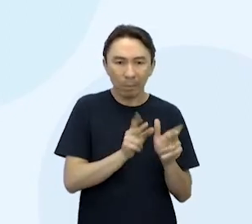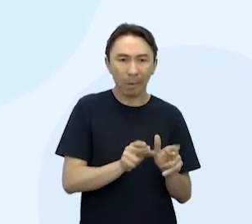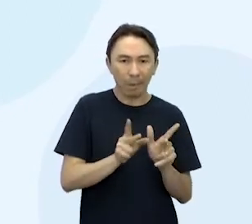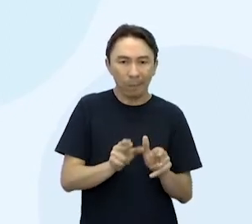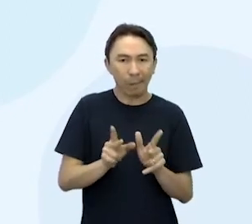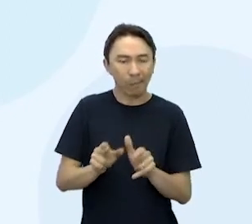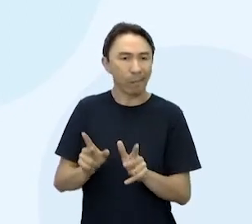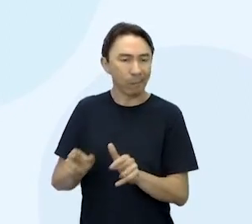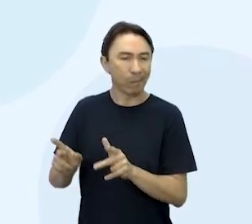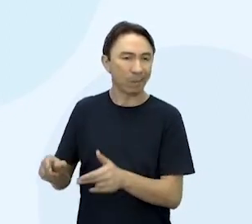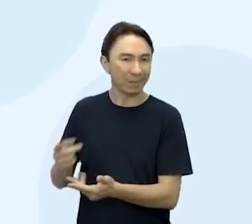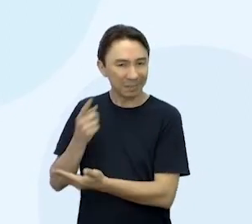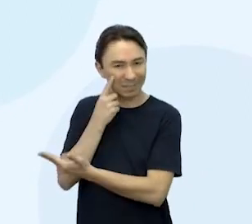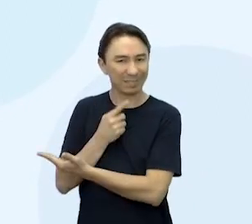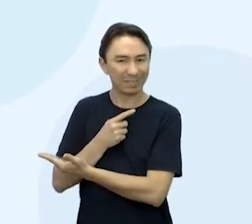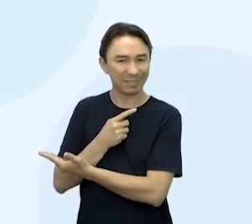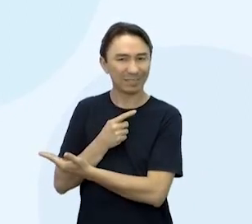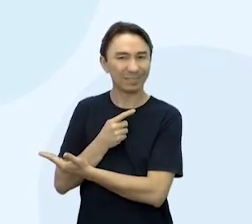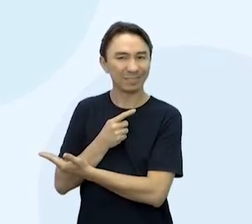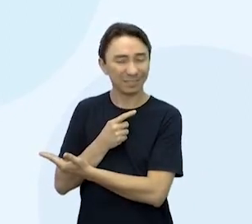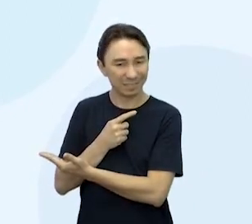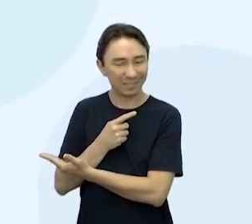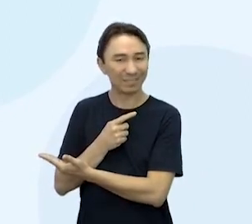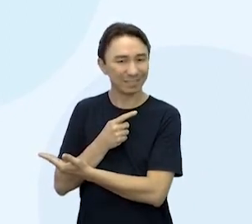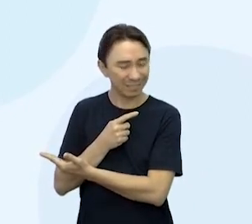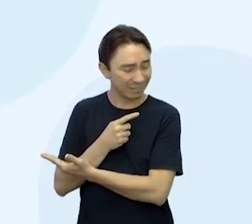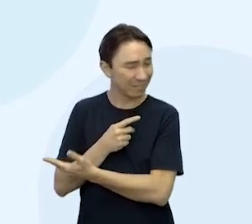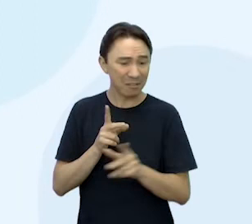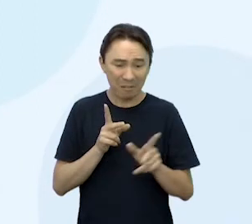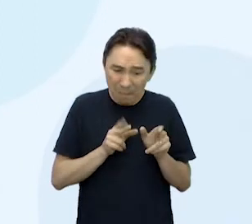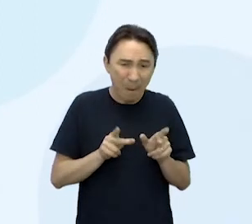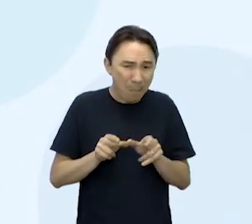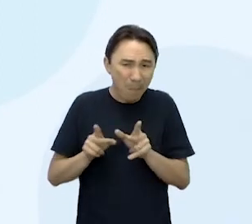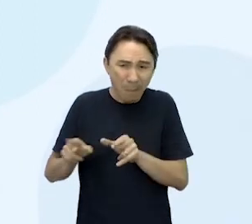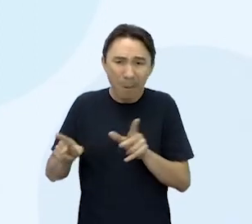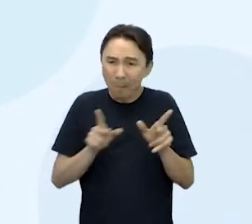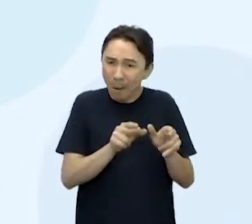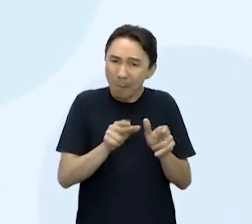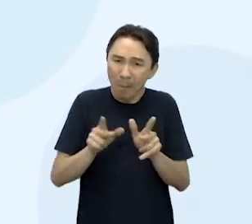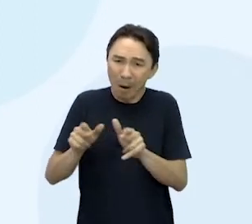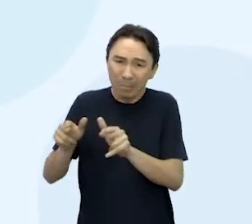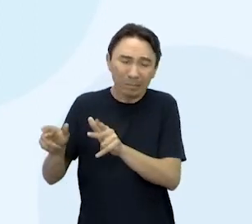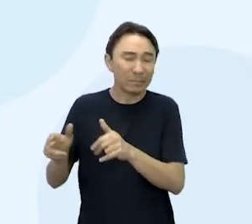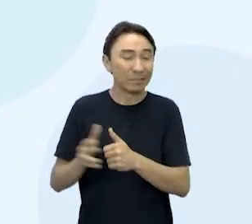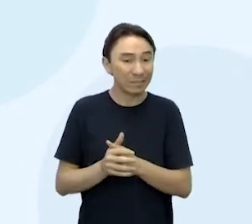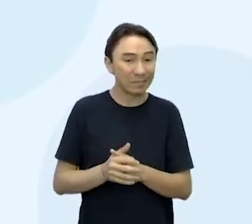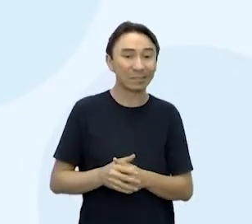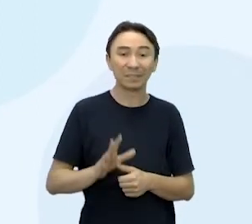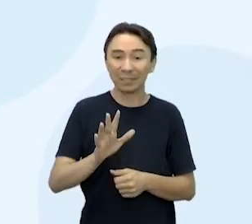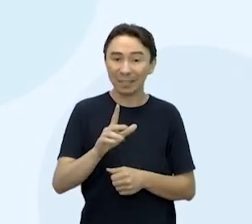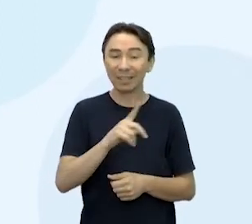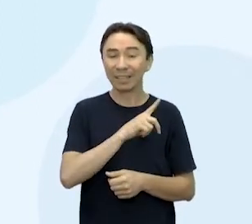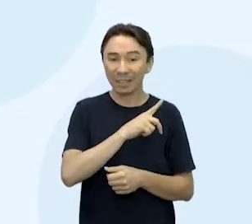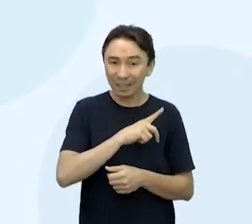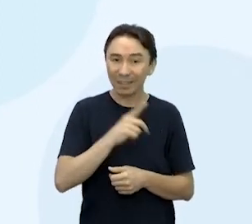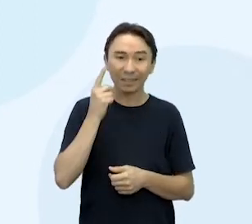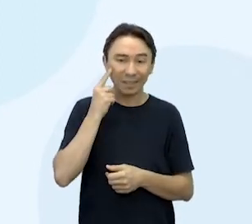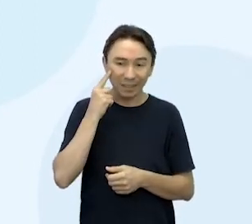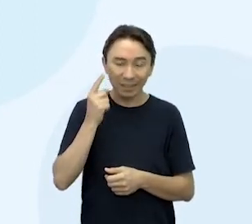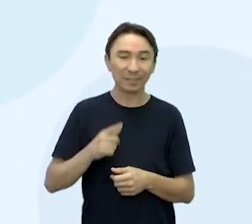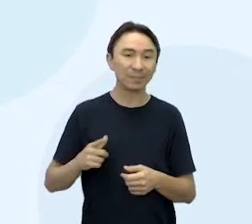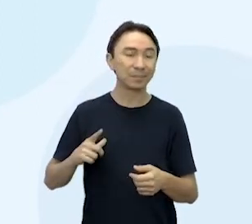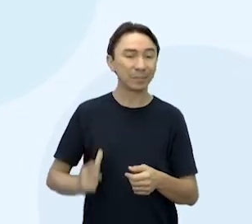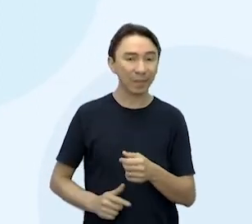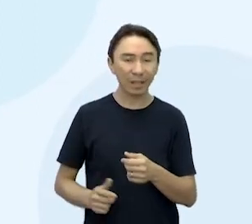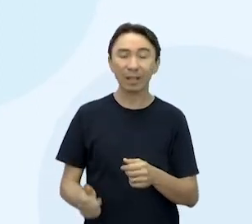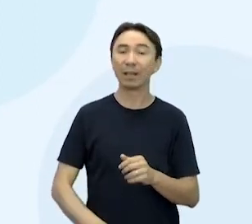ok? Várias vezes, tá bom? Então, essa célula unitária, ela vai